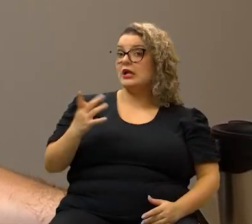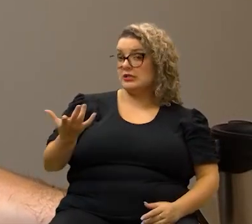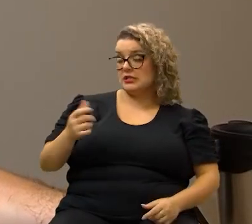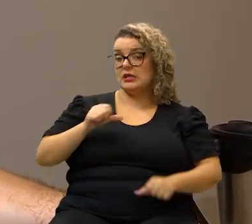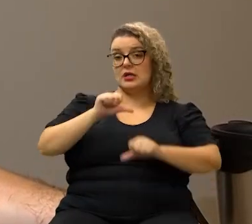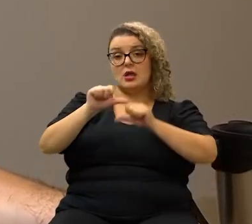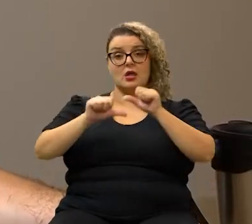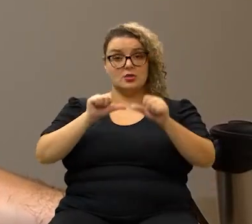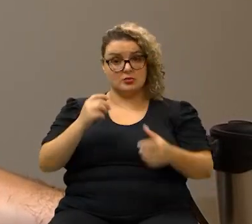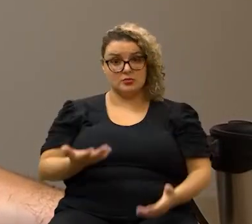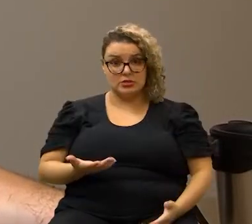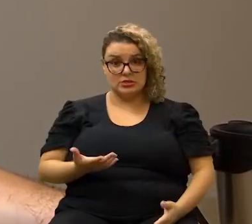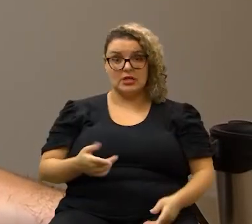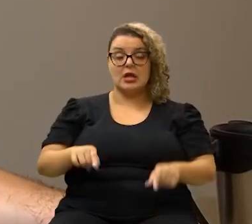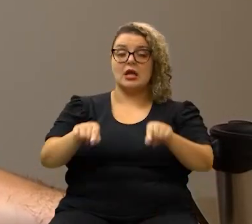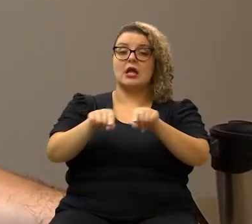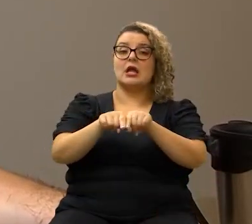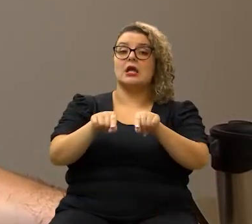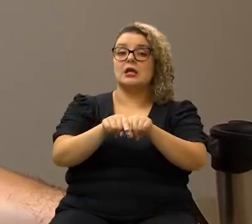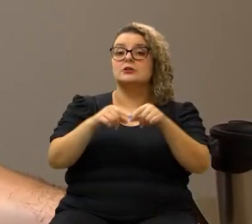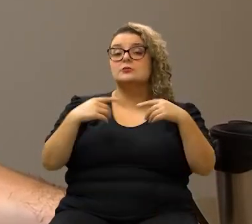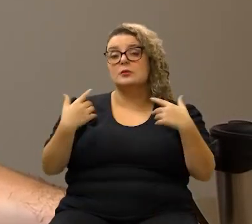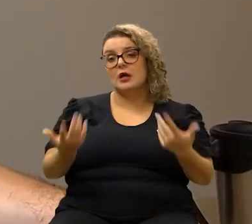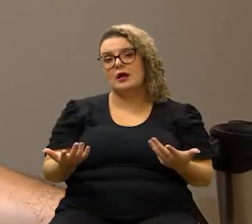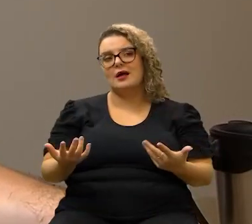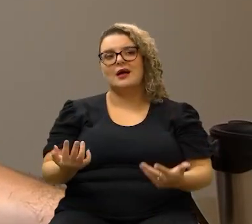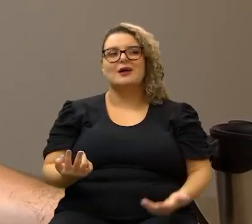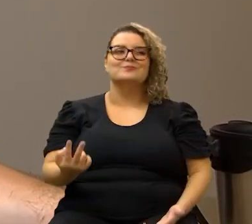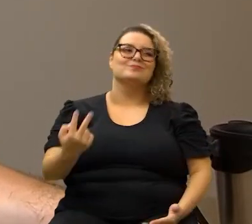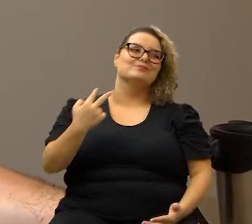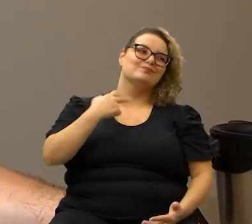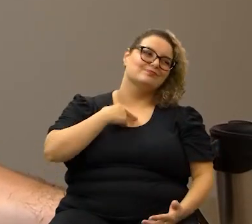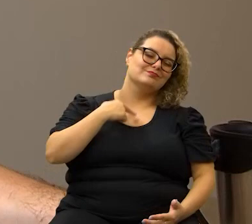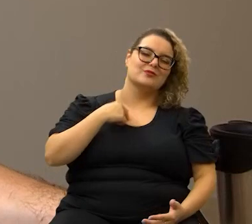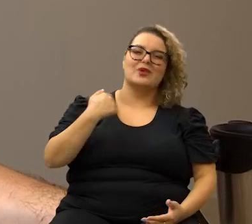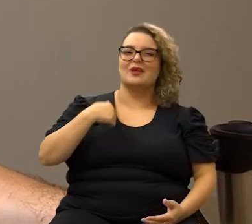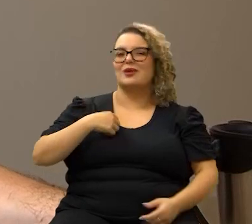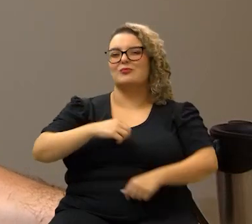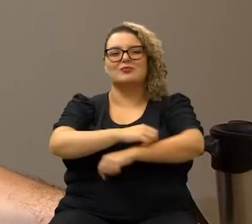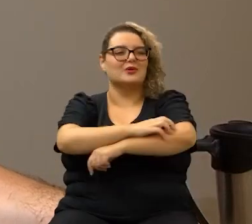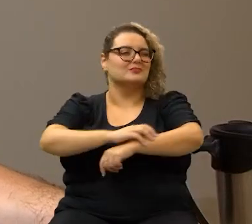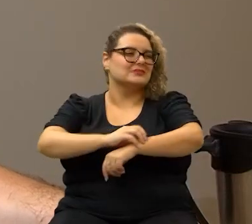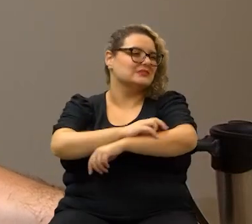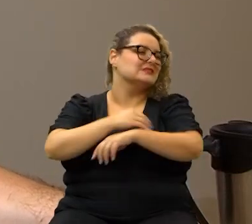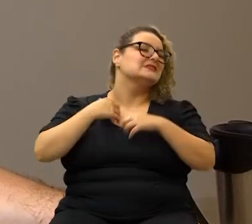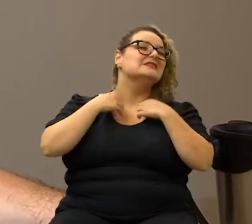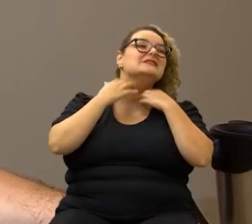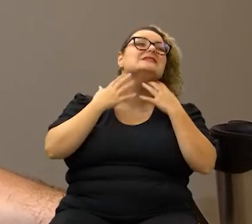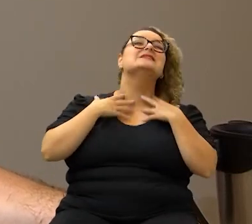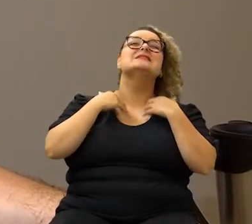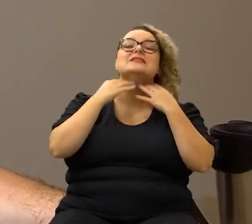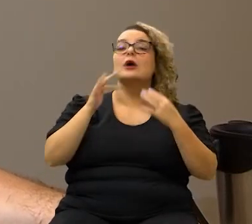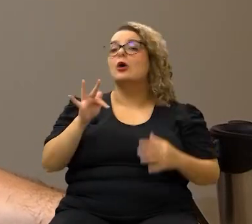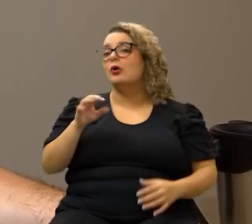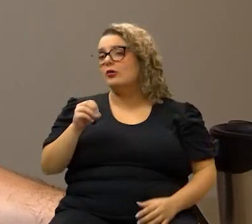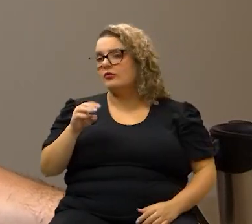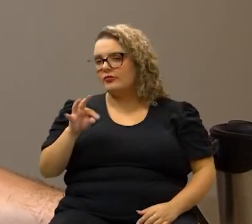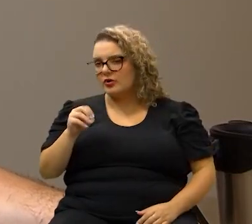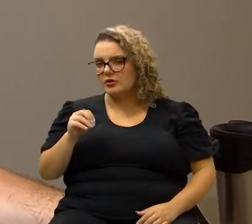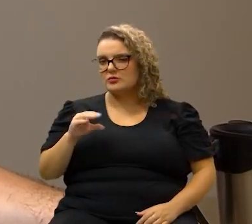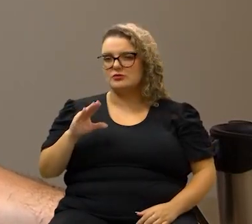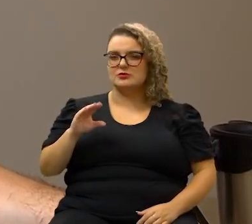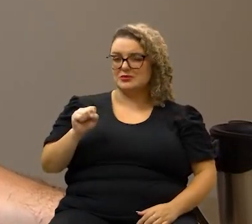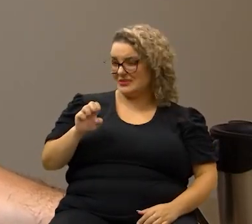ele já tem essa né modificação E além disso assim ah eu não gosto de jeito nenhum porque eu sou alérgico mesmo existe